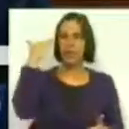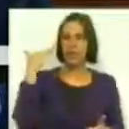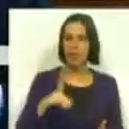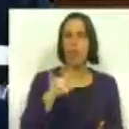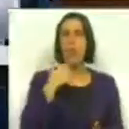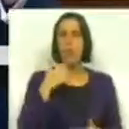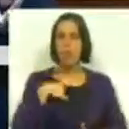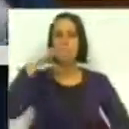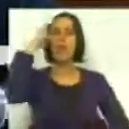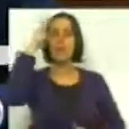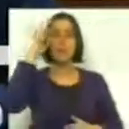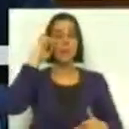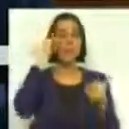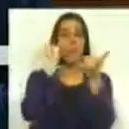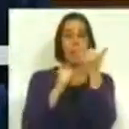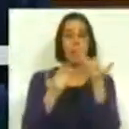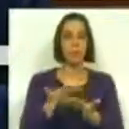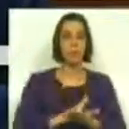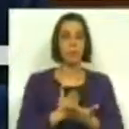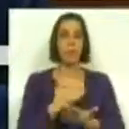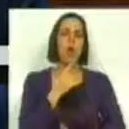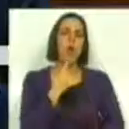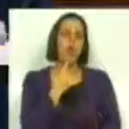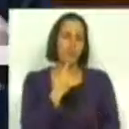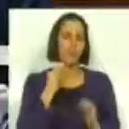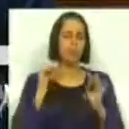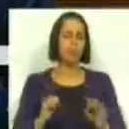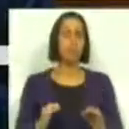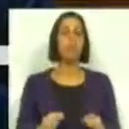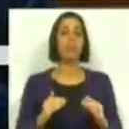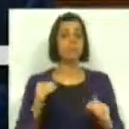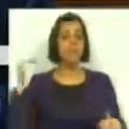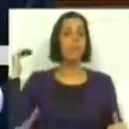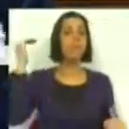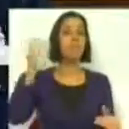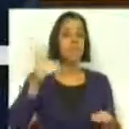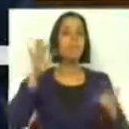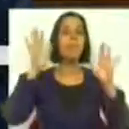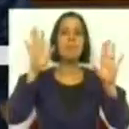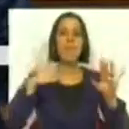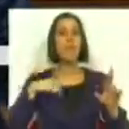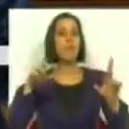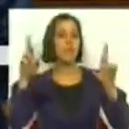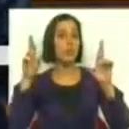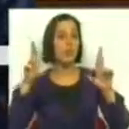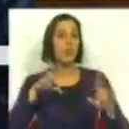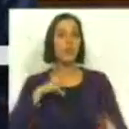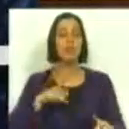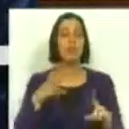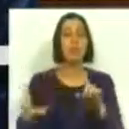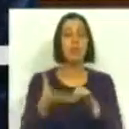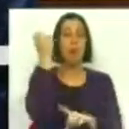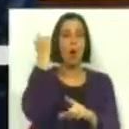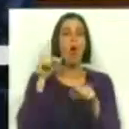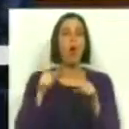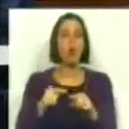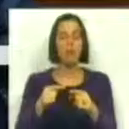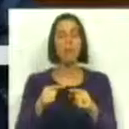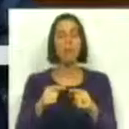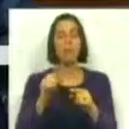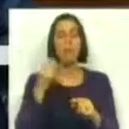espinhoso, sabemos que os riscos e incertezas são muitos e são elevados. mas temos a esperança que Portugal possa dar a volta